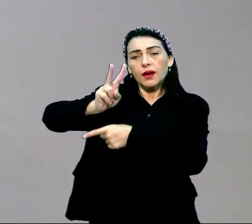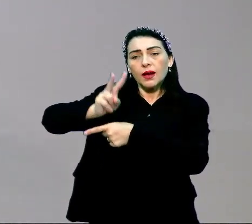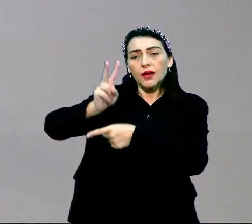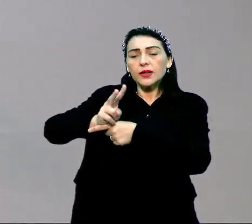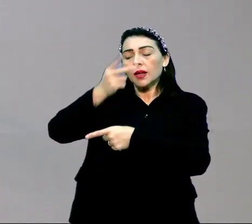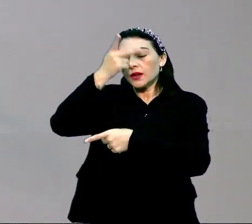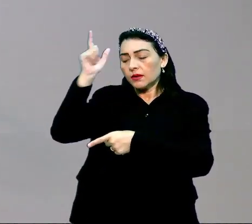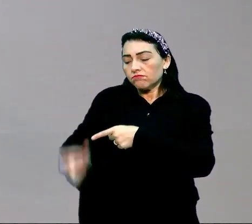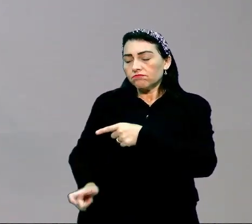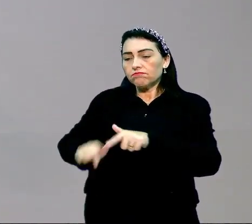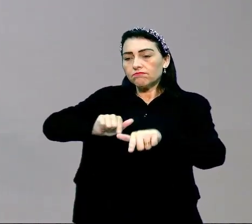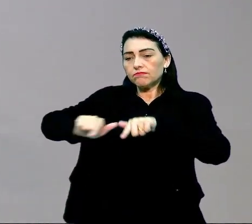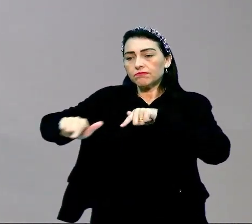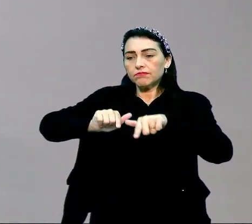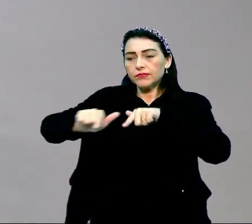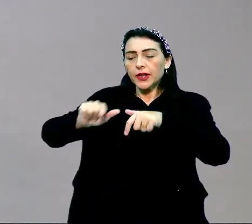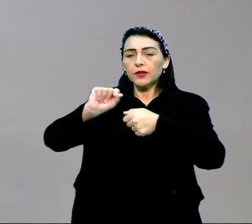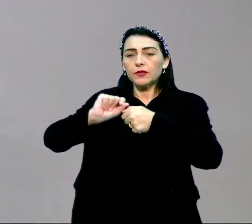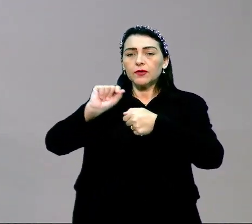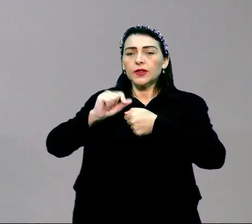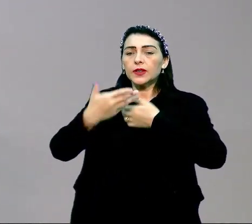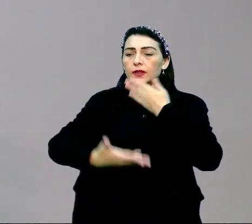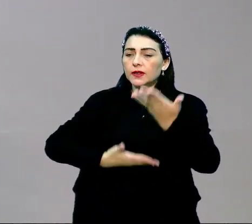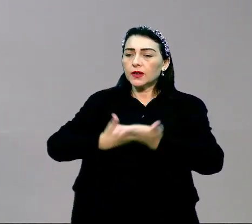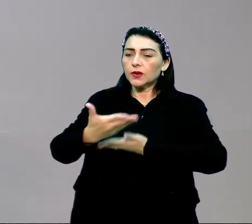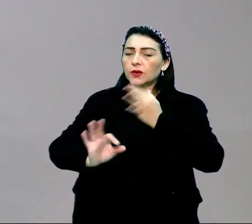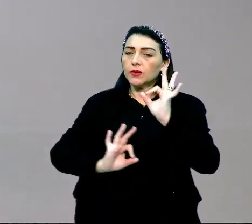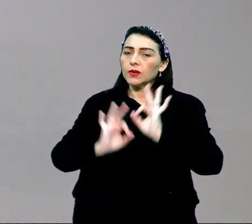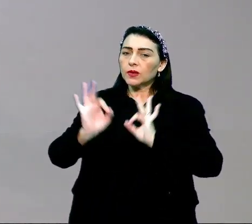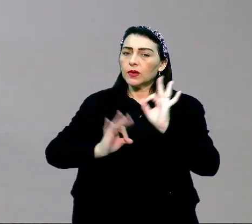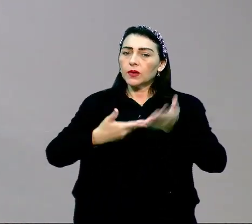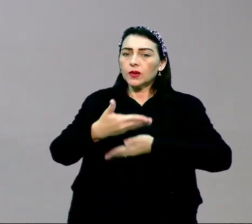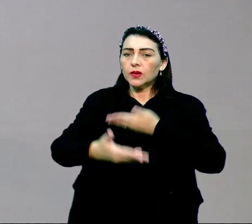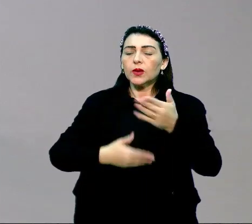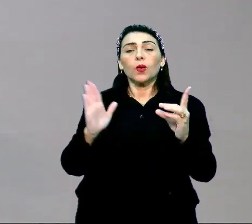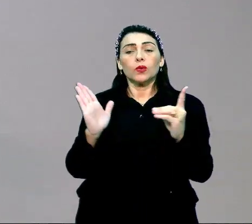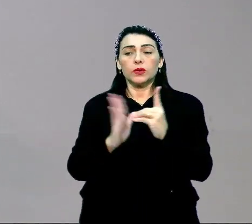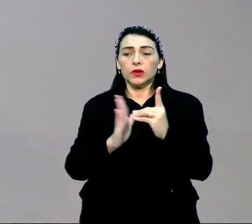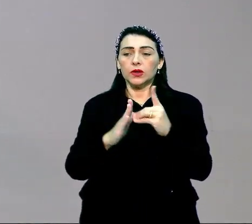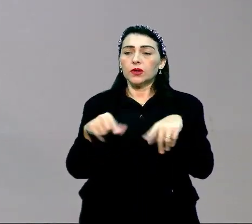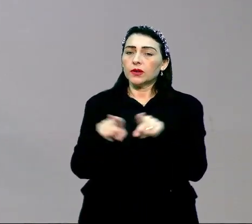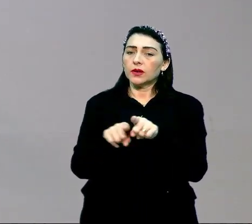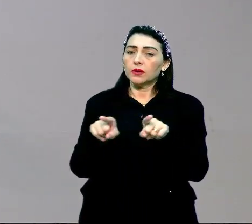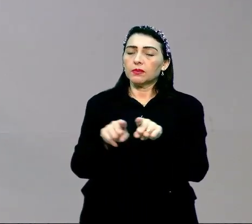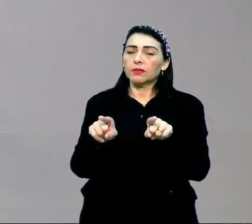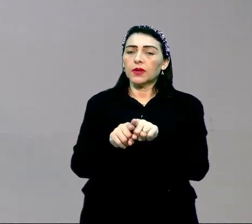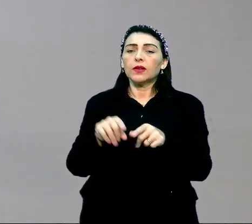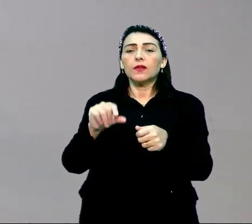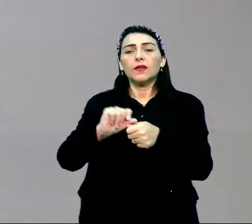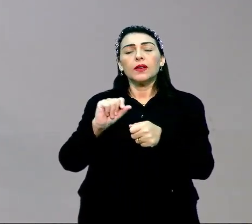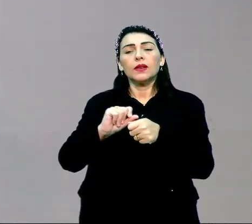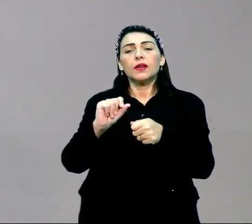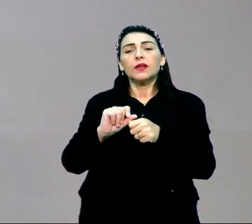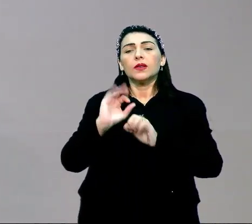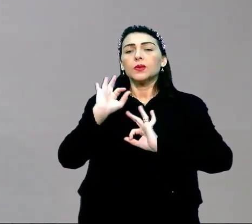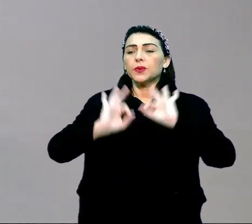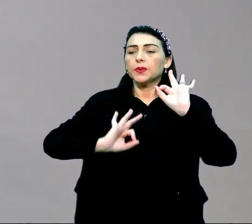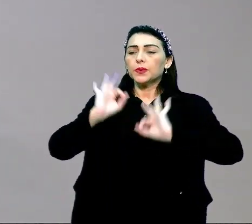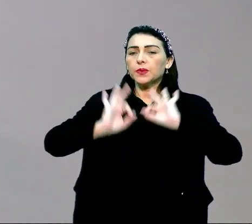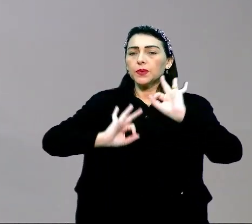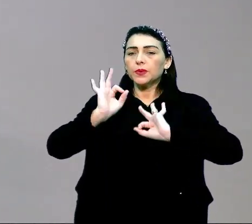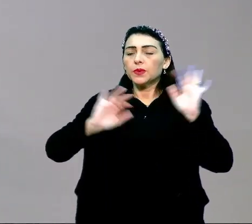os trabalhadores, então a gente vai fazendo essa construção, tem a correlação com os indígenas, então a gente vai fazendo a